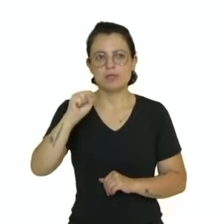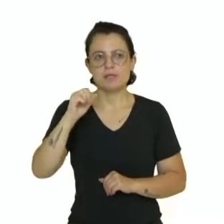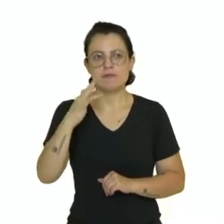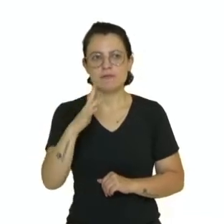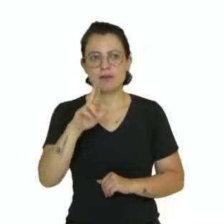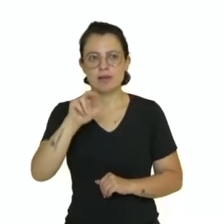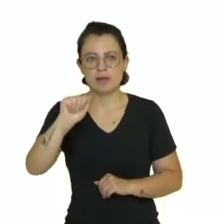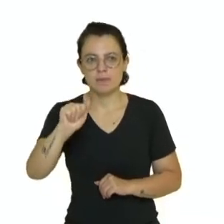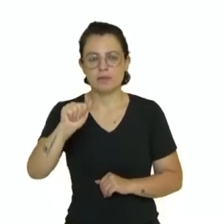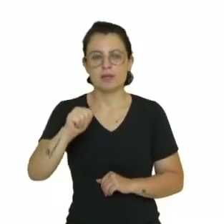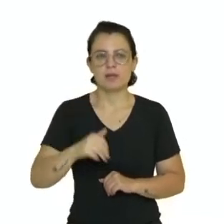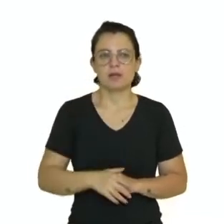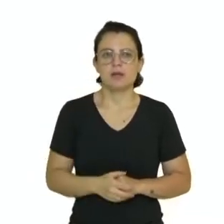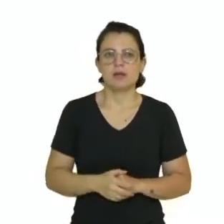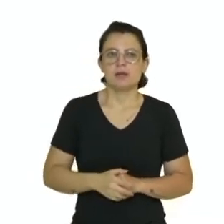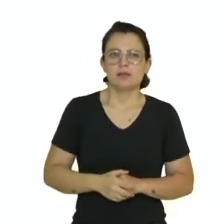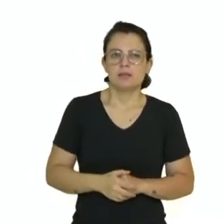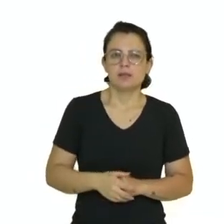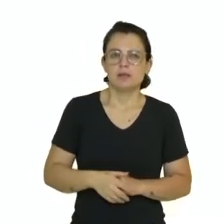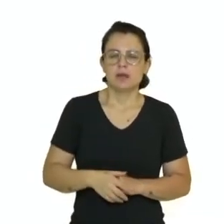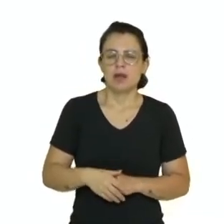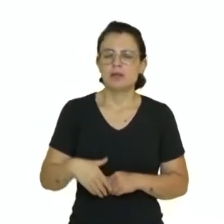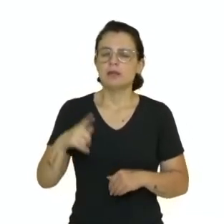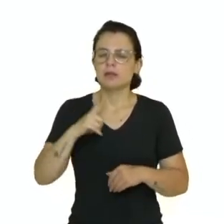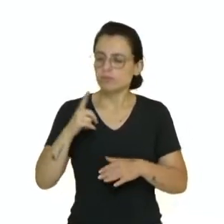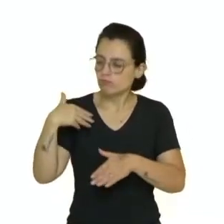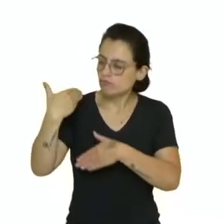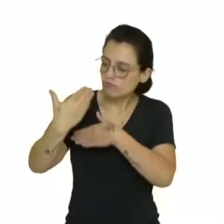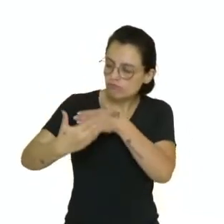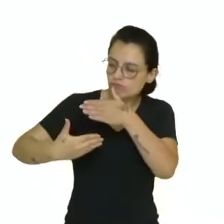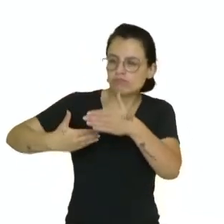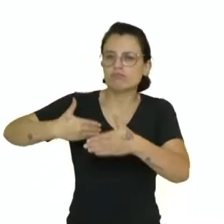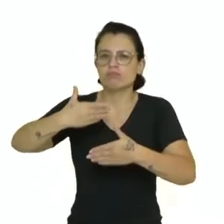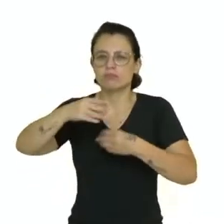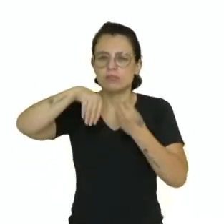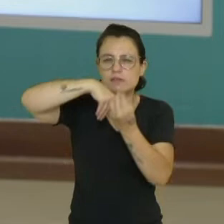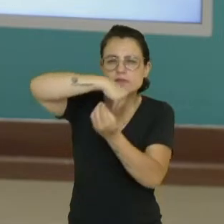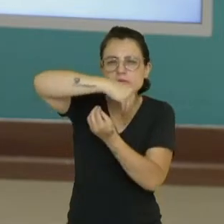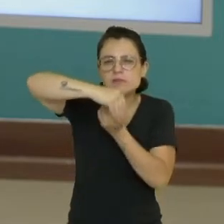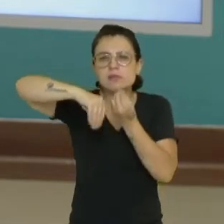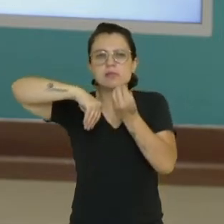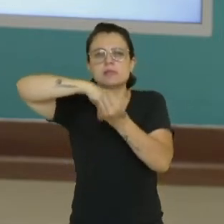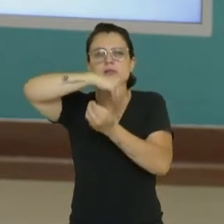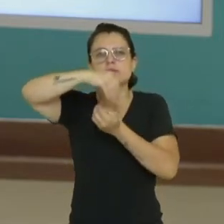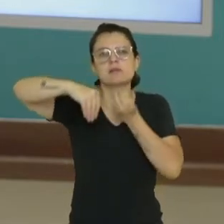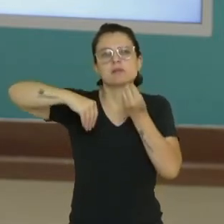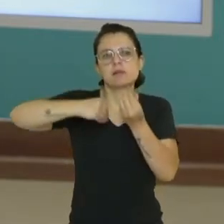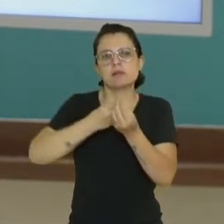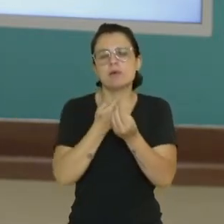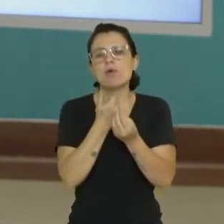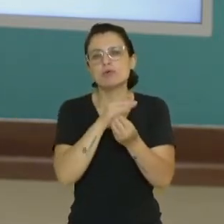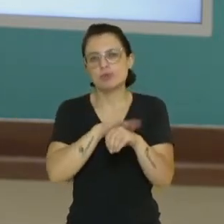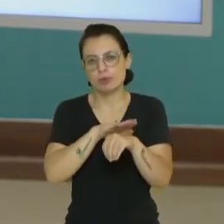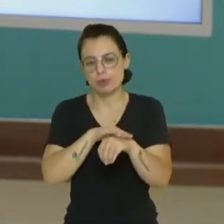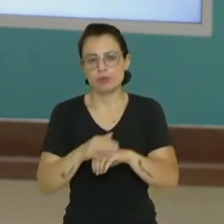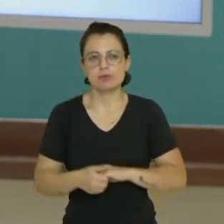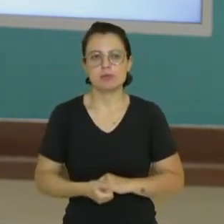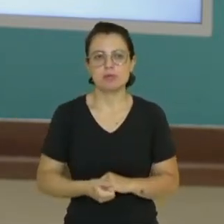Essa camada gasosa, ela se formou aos poucos, lembra? Uma